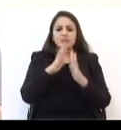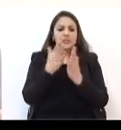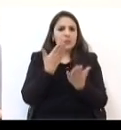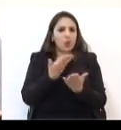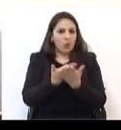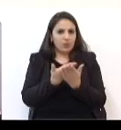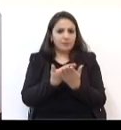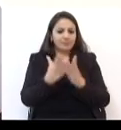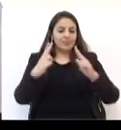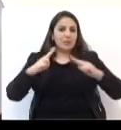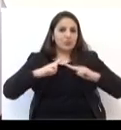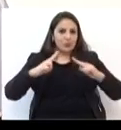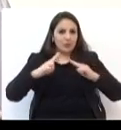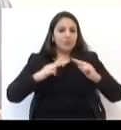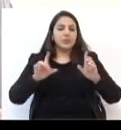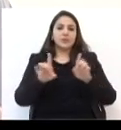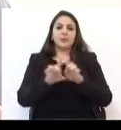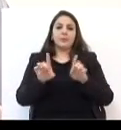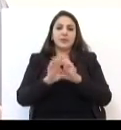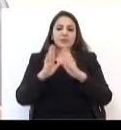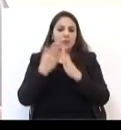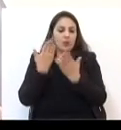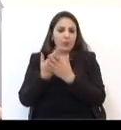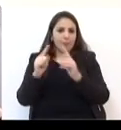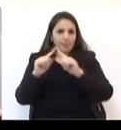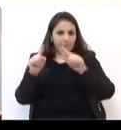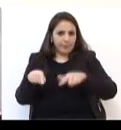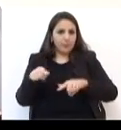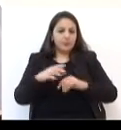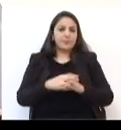escolas particulares e das escolas